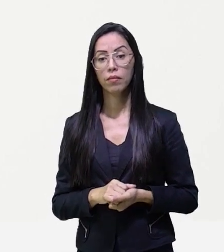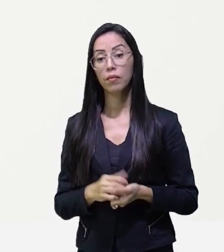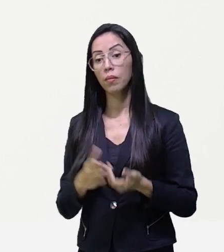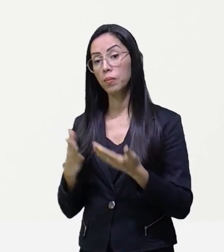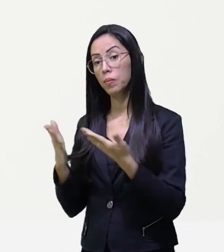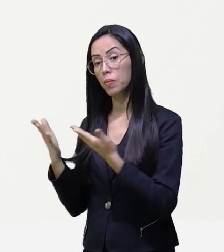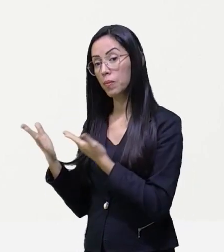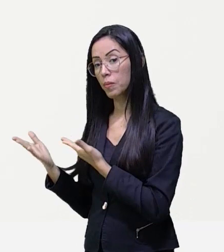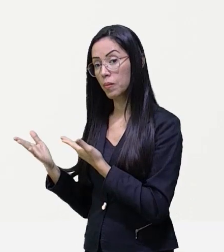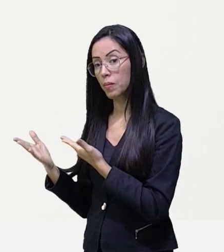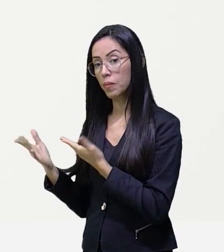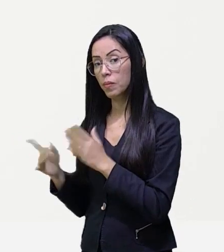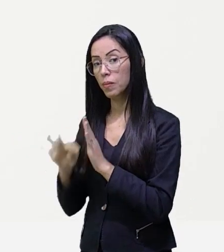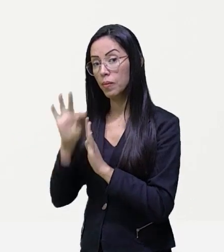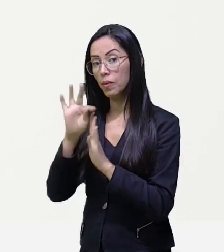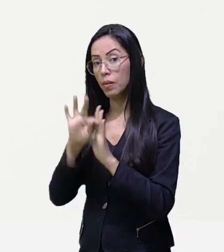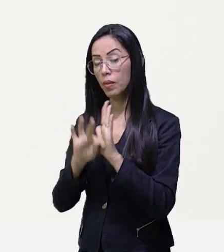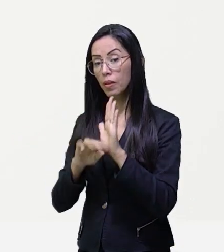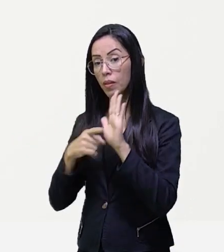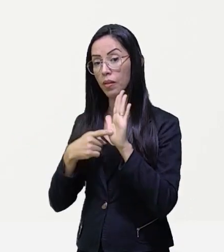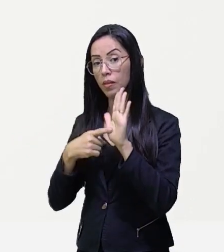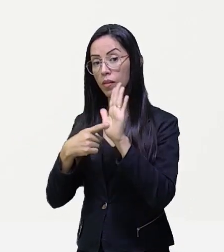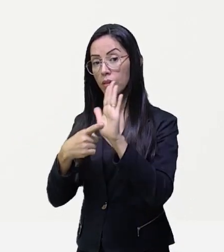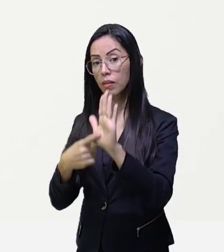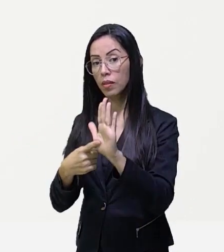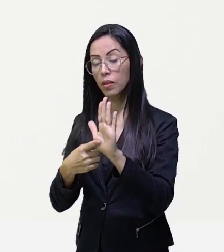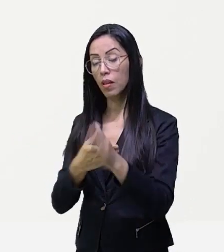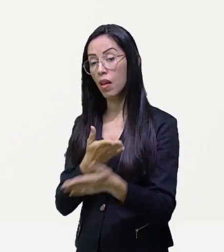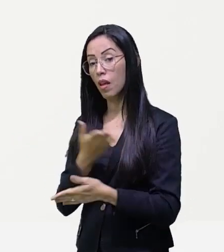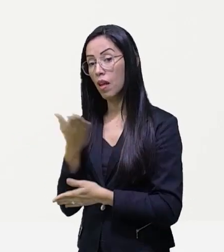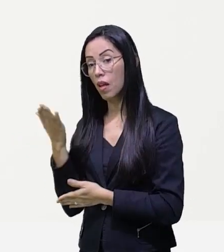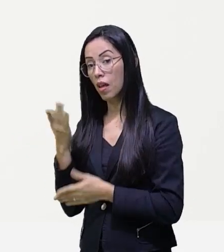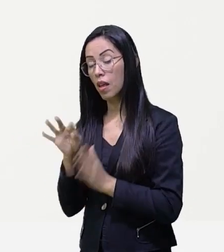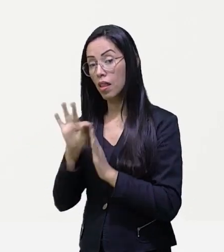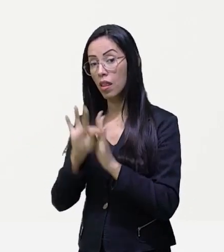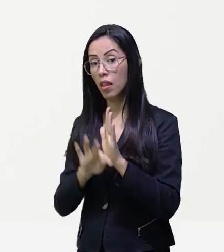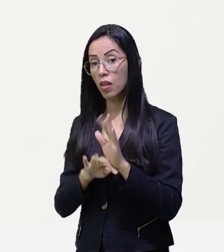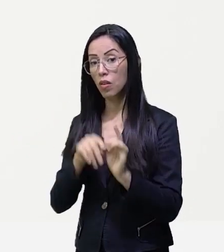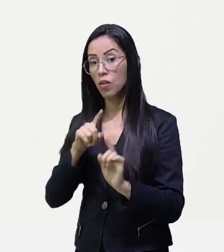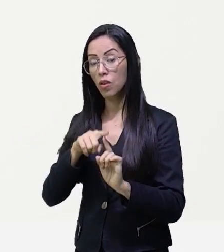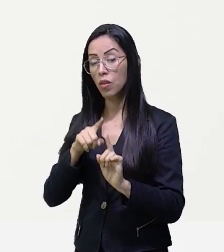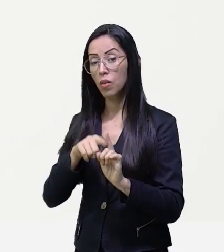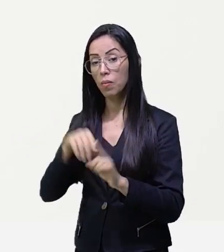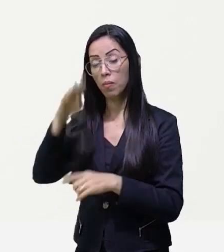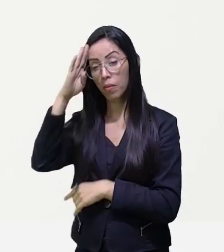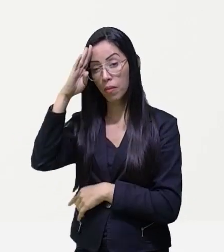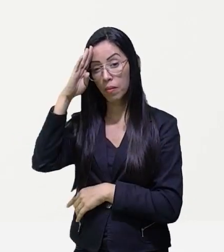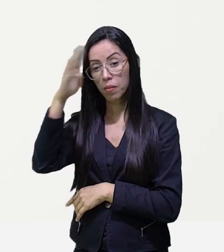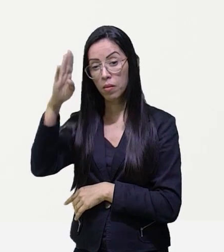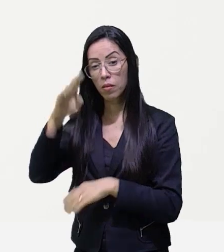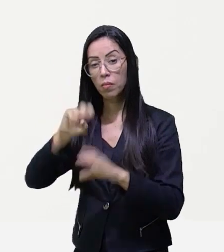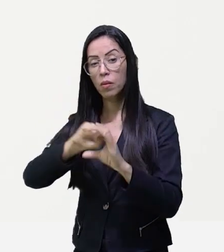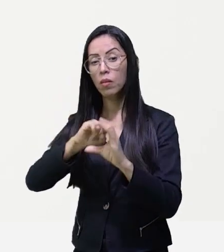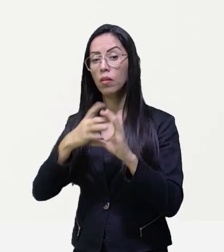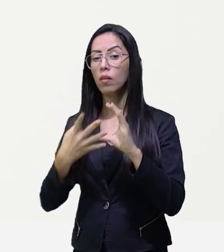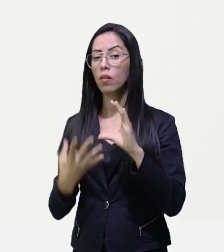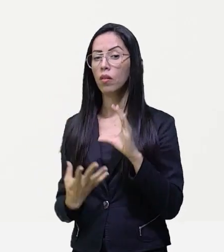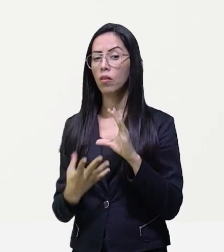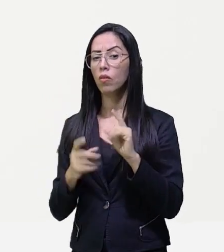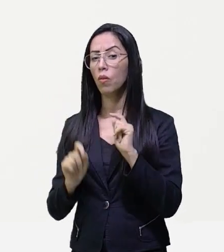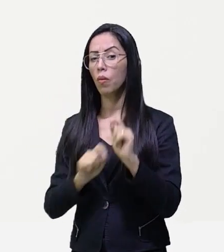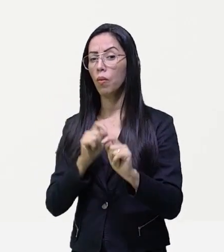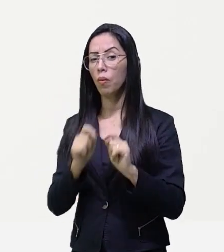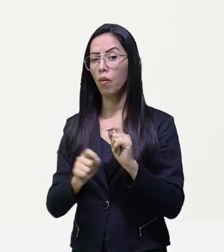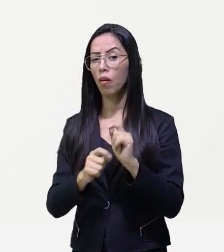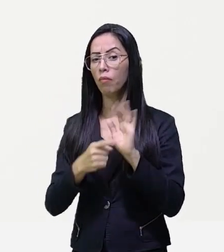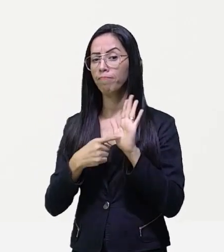Texto expositivo. Nesse tipo de texto, a principal característica é a apresentação